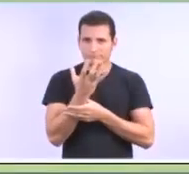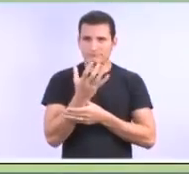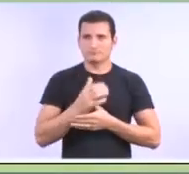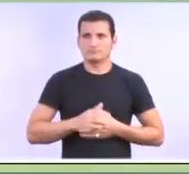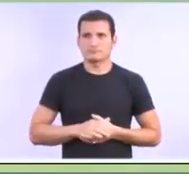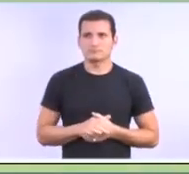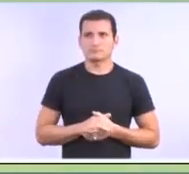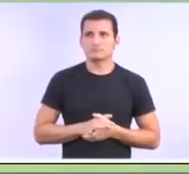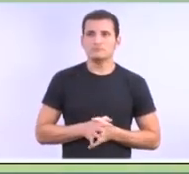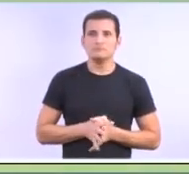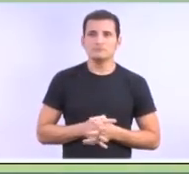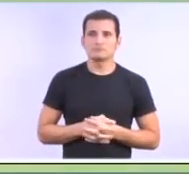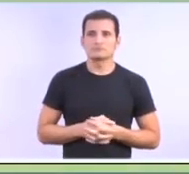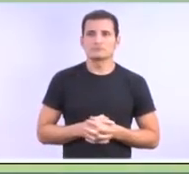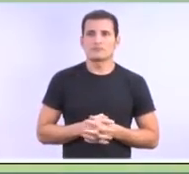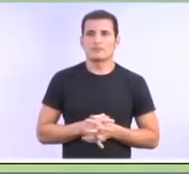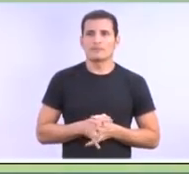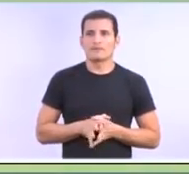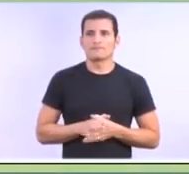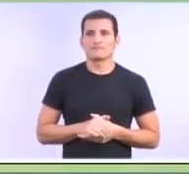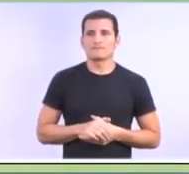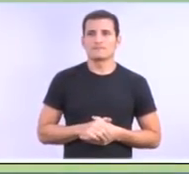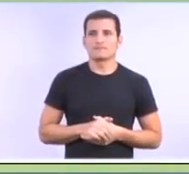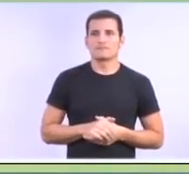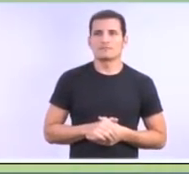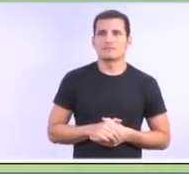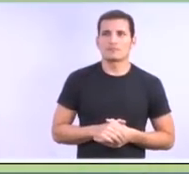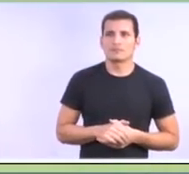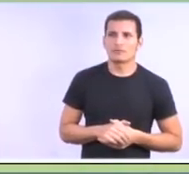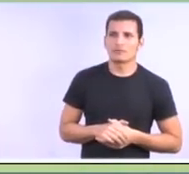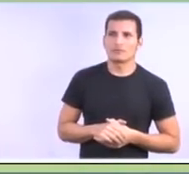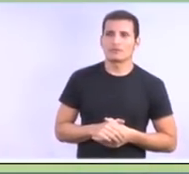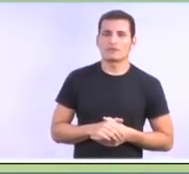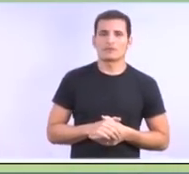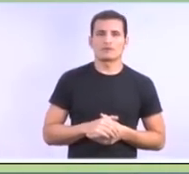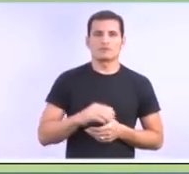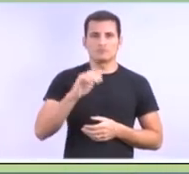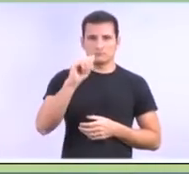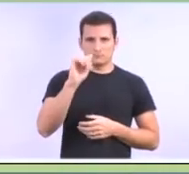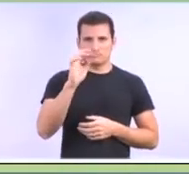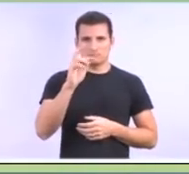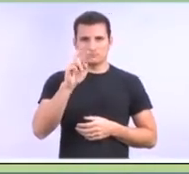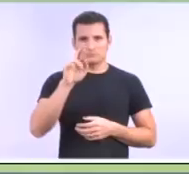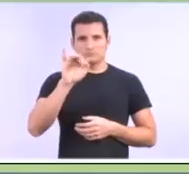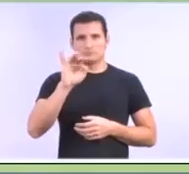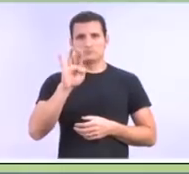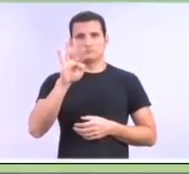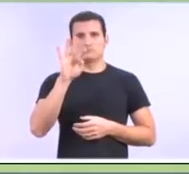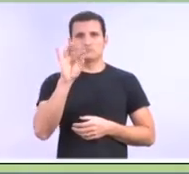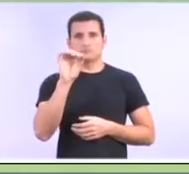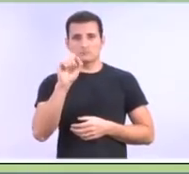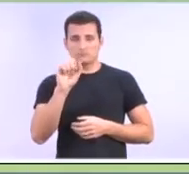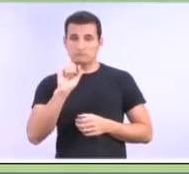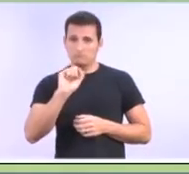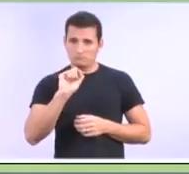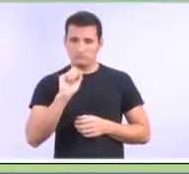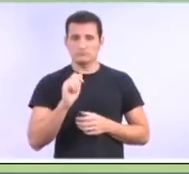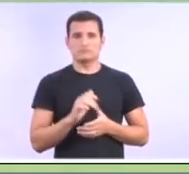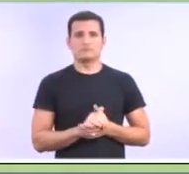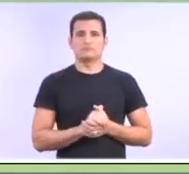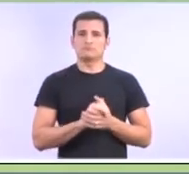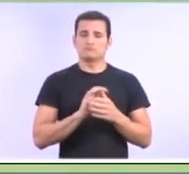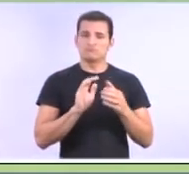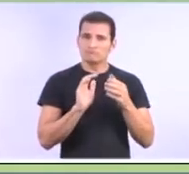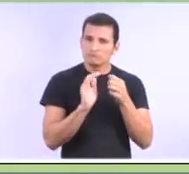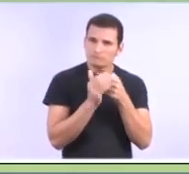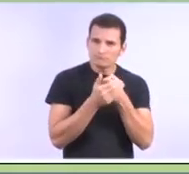Tá? Então, voltando aqui, os atributos de uma classe devem ser protegidos. Como